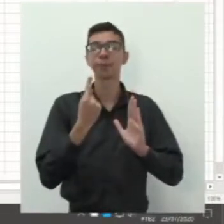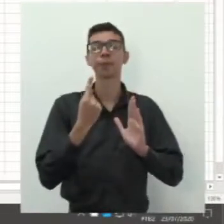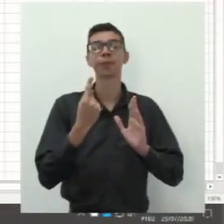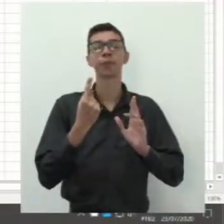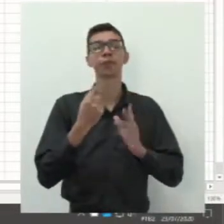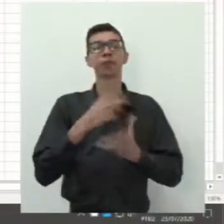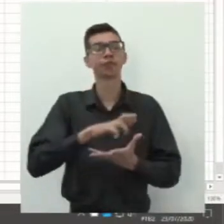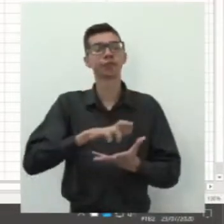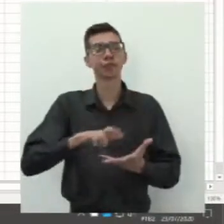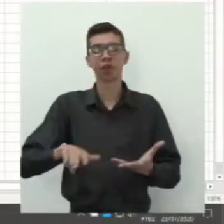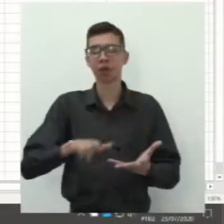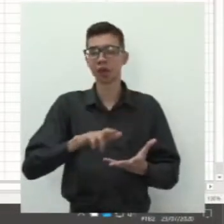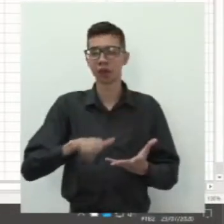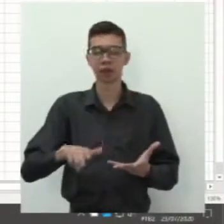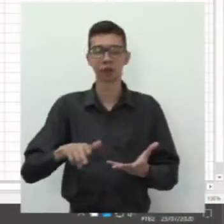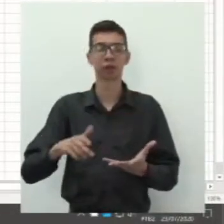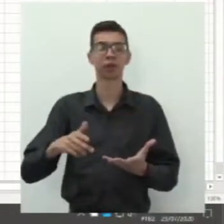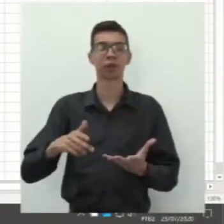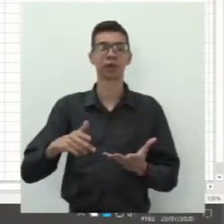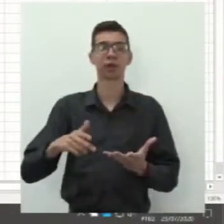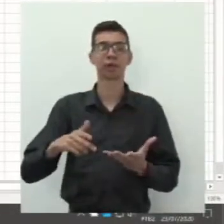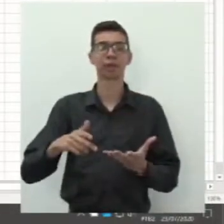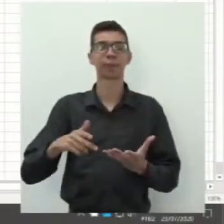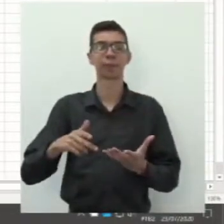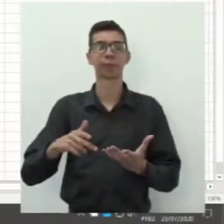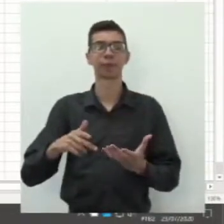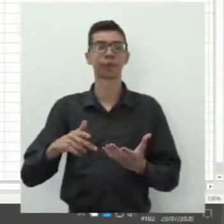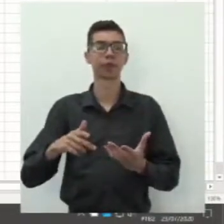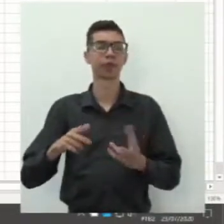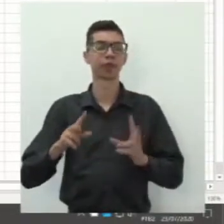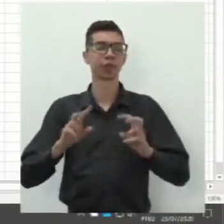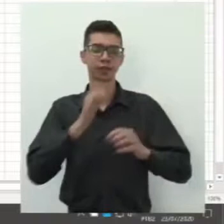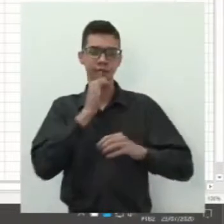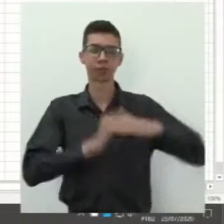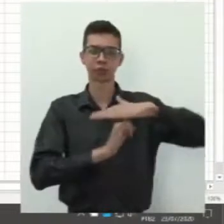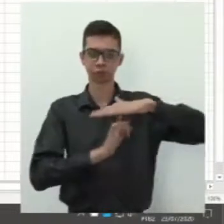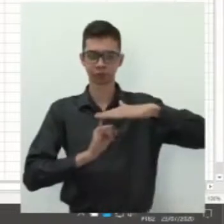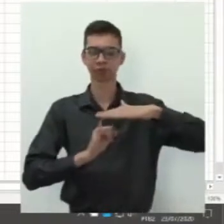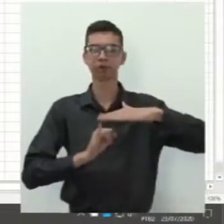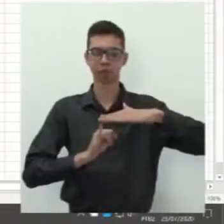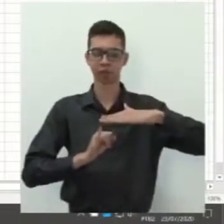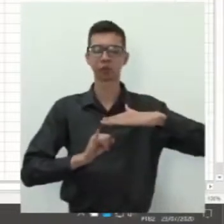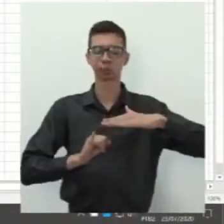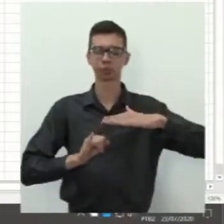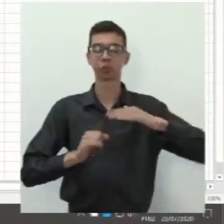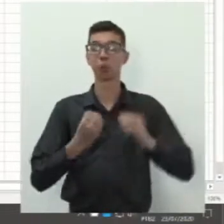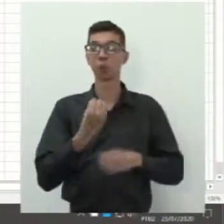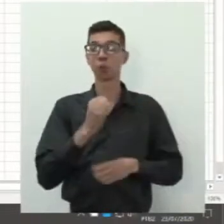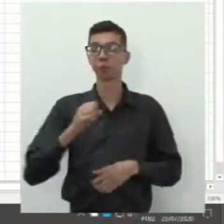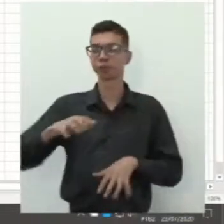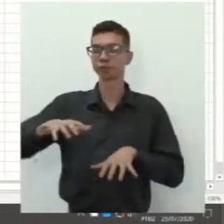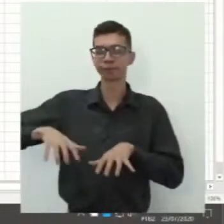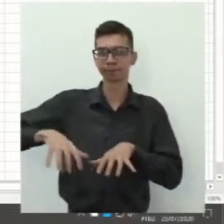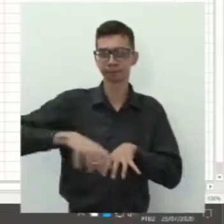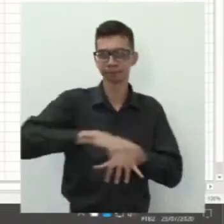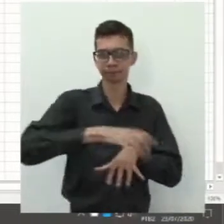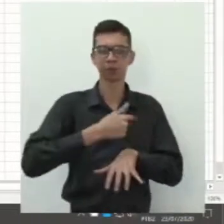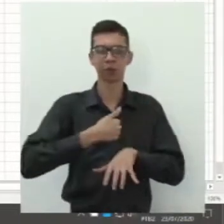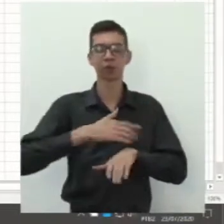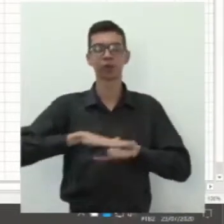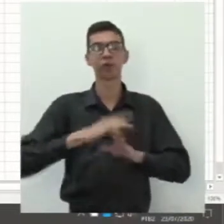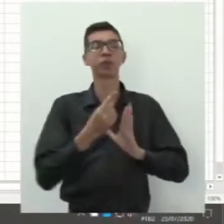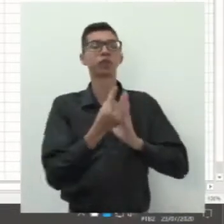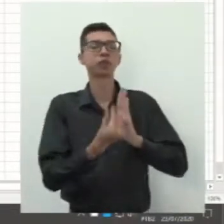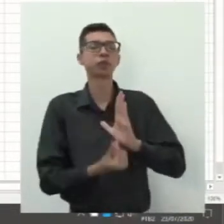uma instituição, tá? Opa, de vários setores de uma instituição. Então, ó, tem 8 setores e um orçamento por trimestre,